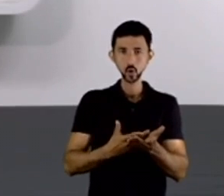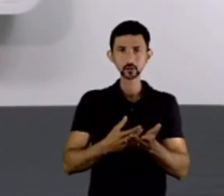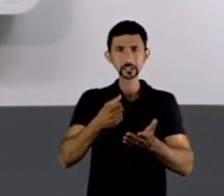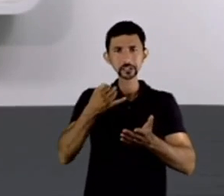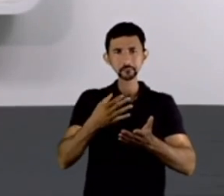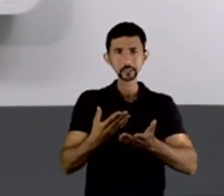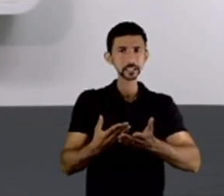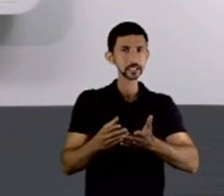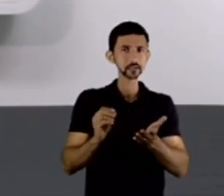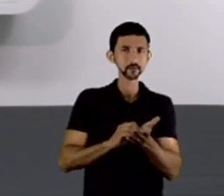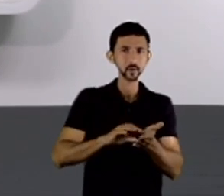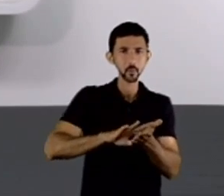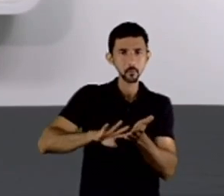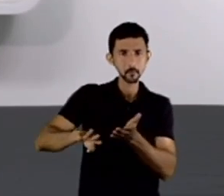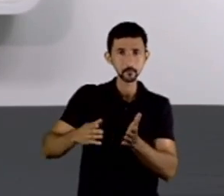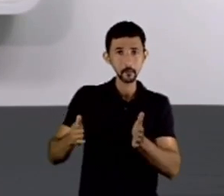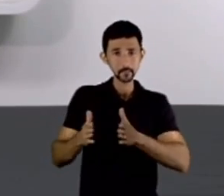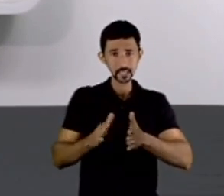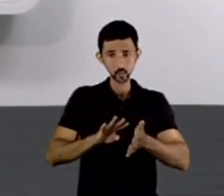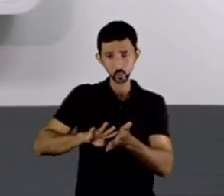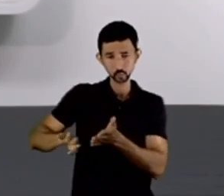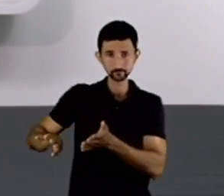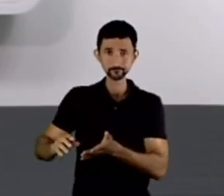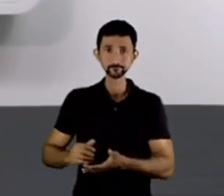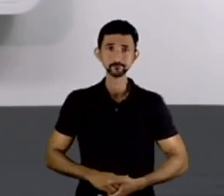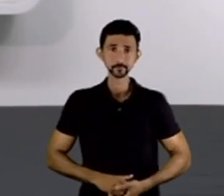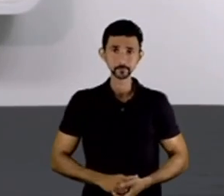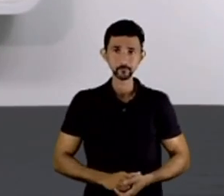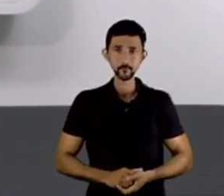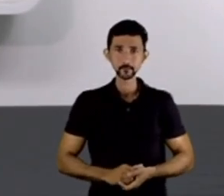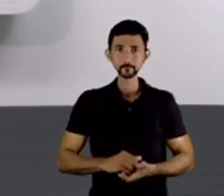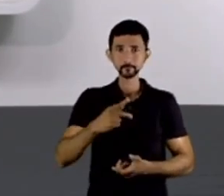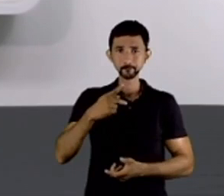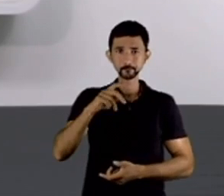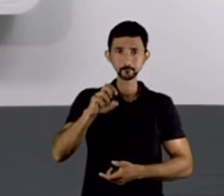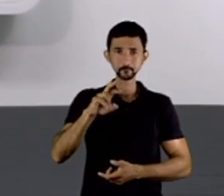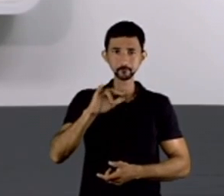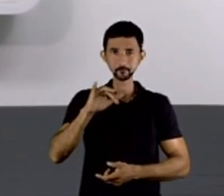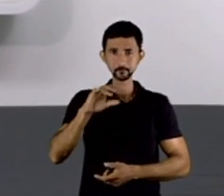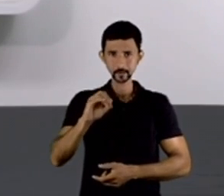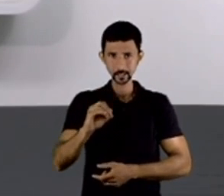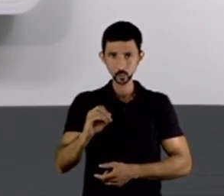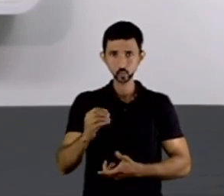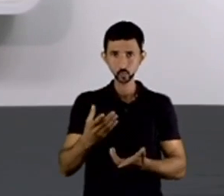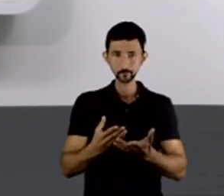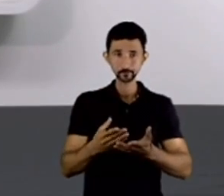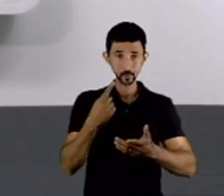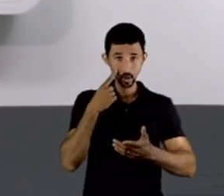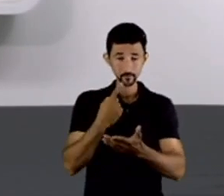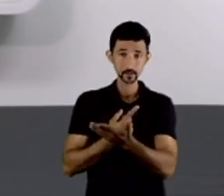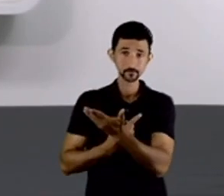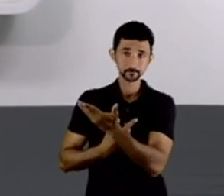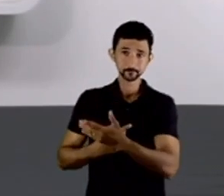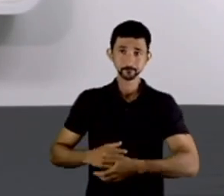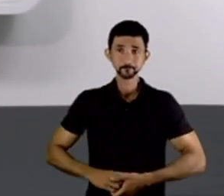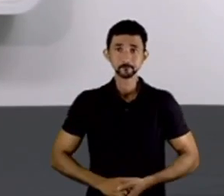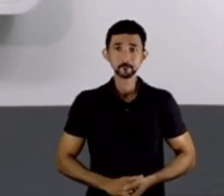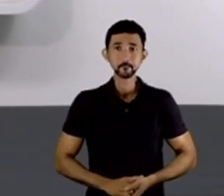dizem que não faz parte do período. O período aí nessa dízima, que a gente está vendo na